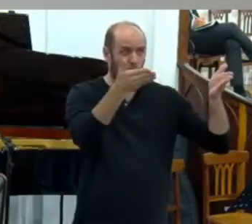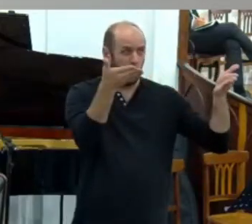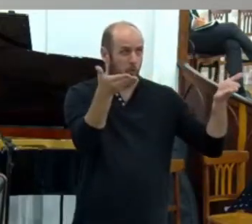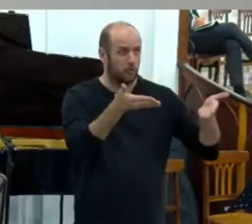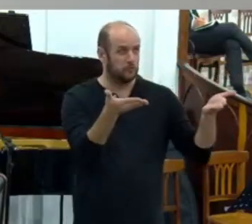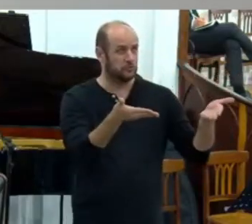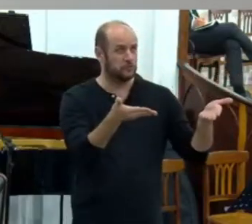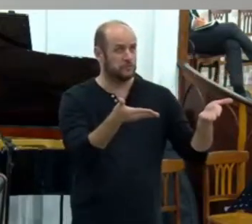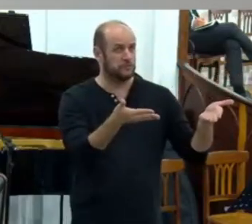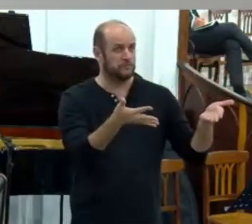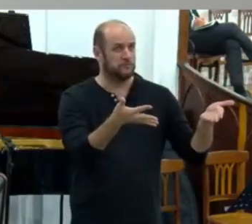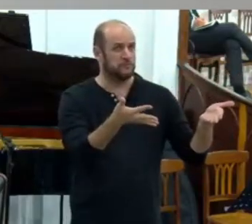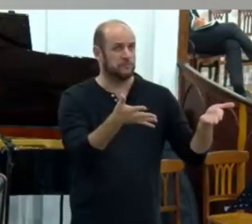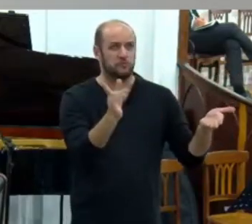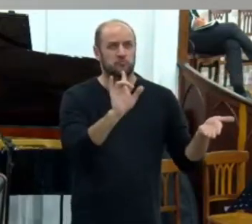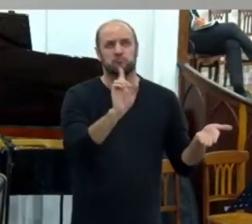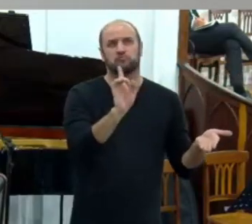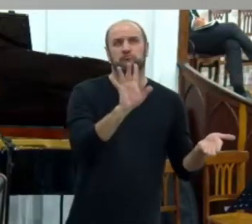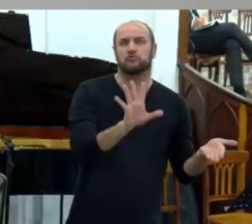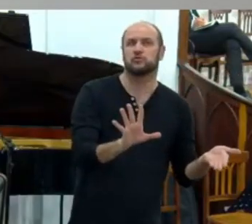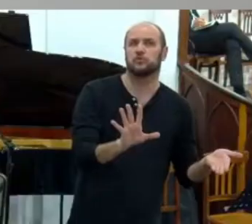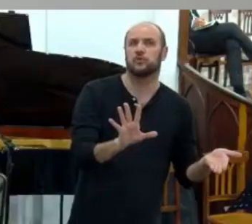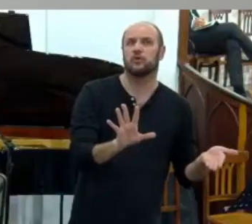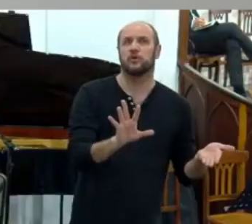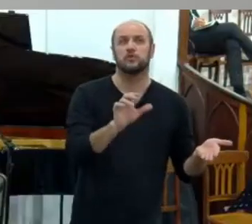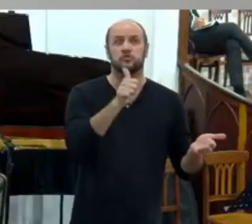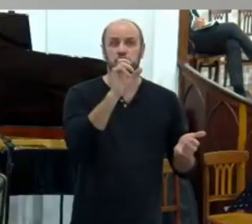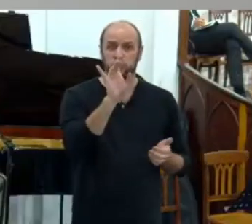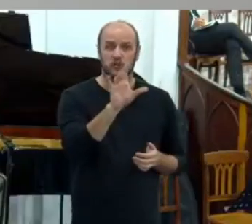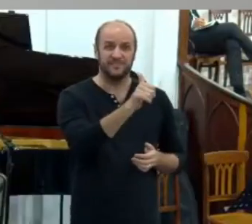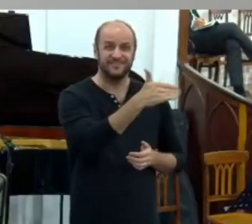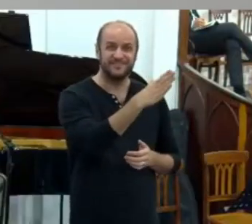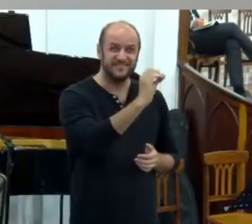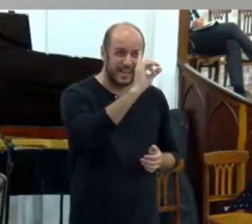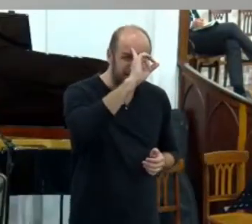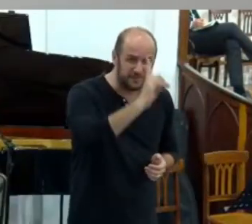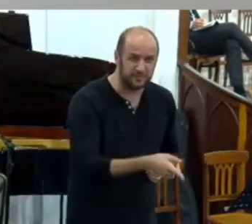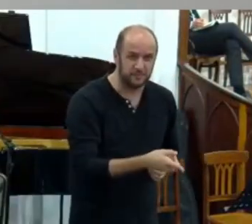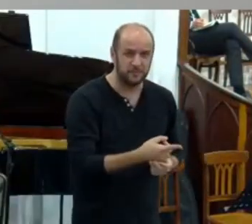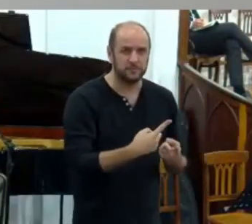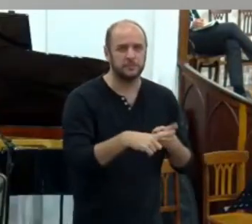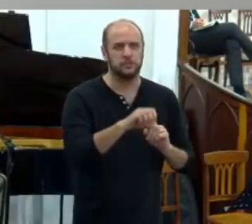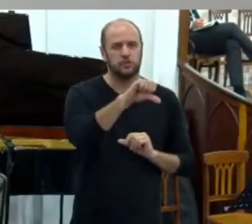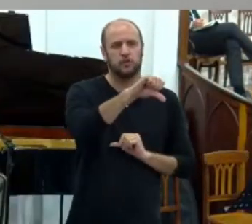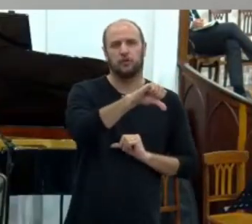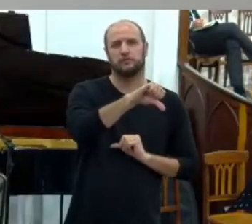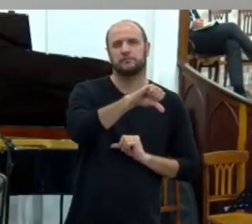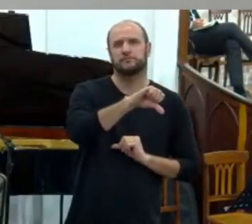dia, não mais como 10 cláusulas, mas como 9.